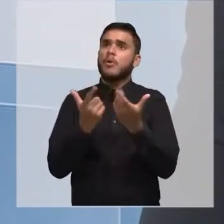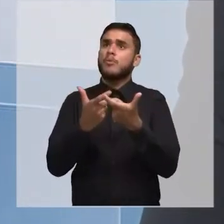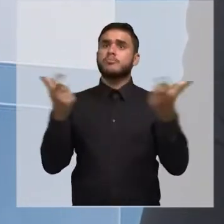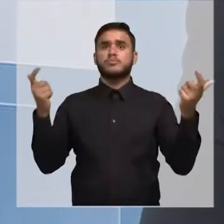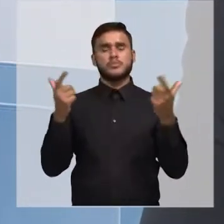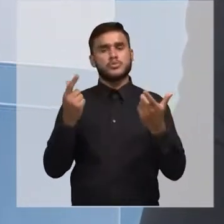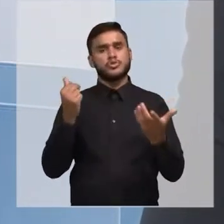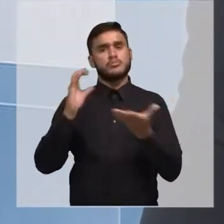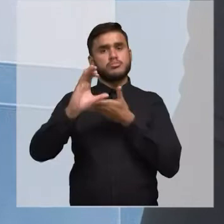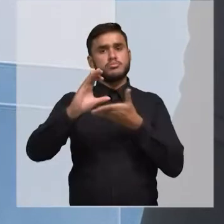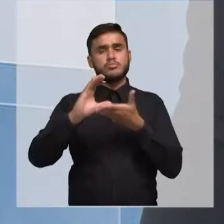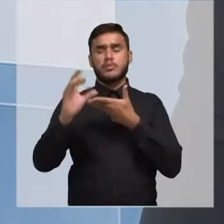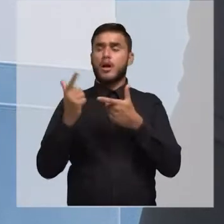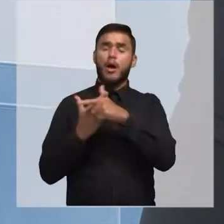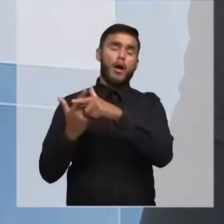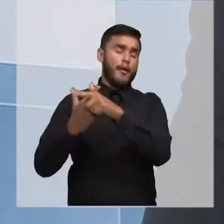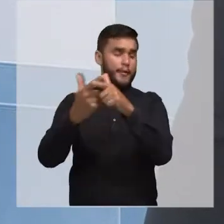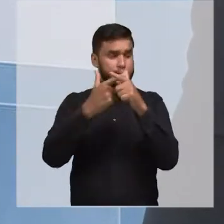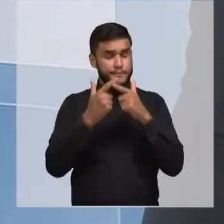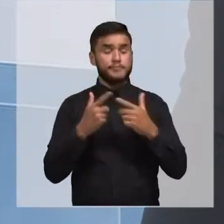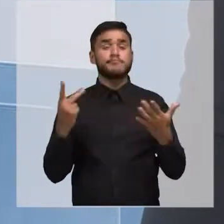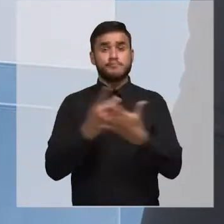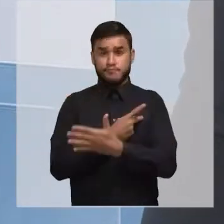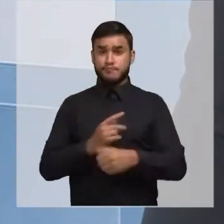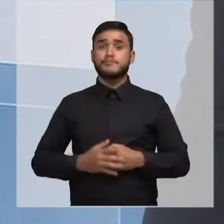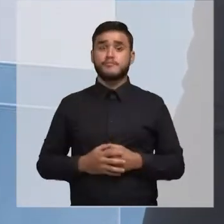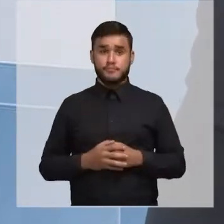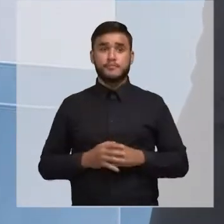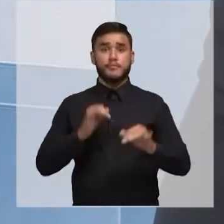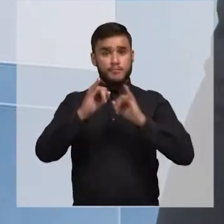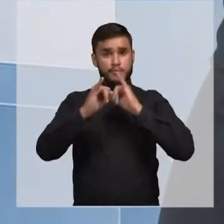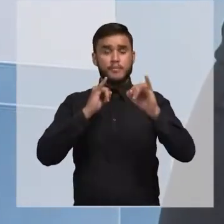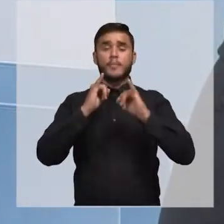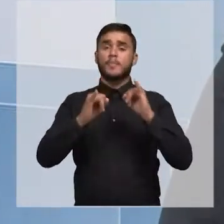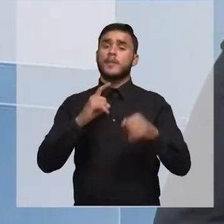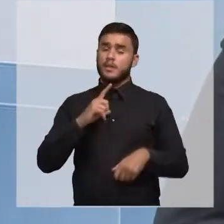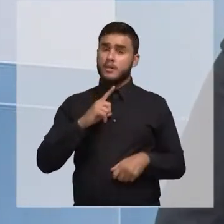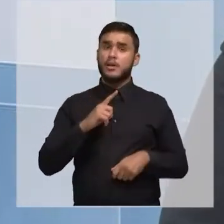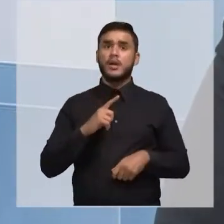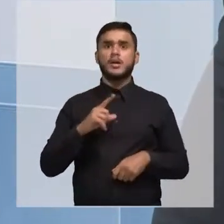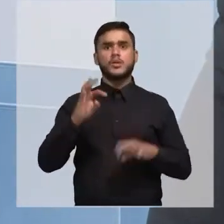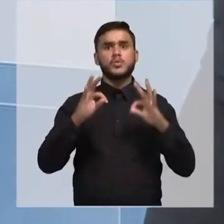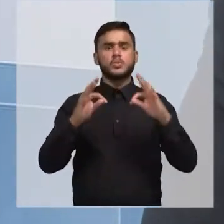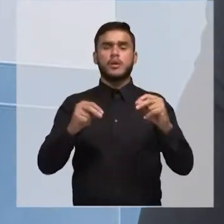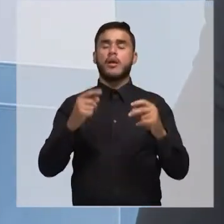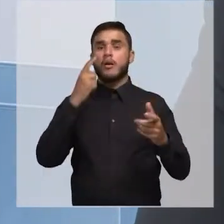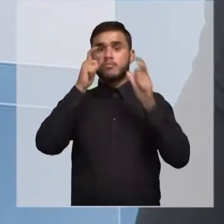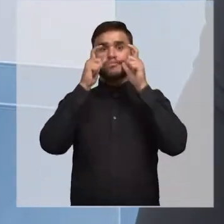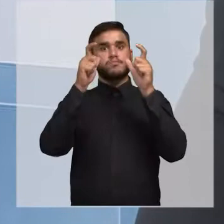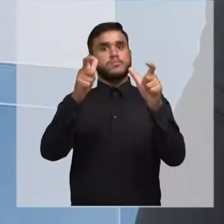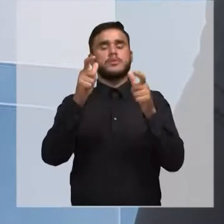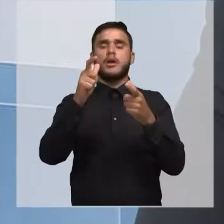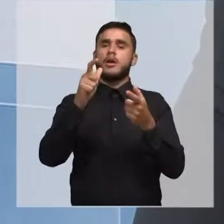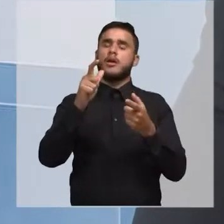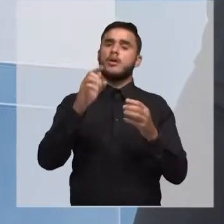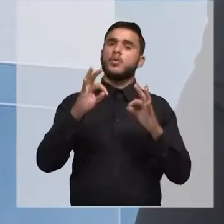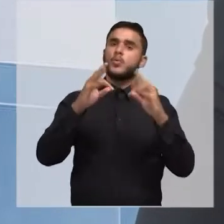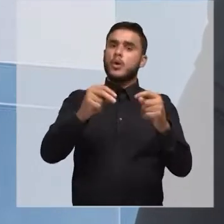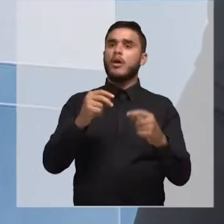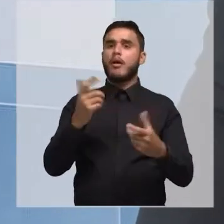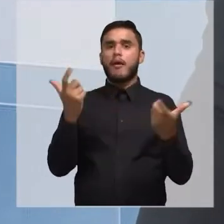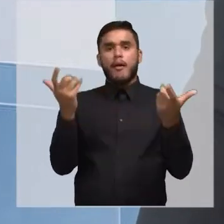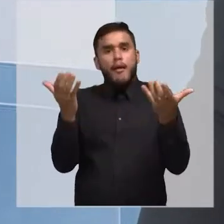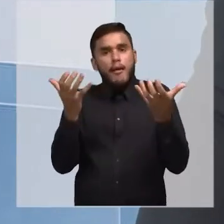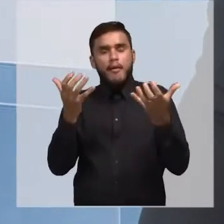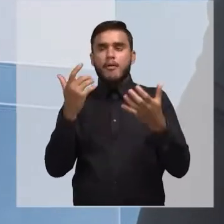você sabe que desmantela tudo, né? E a internet foi destruída por essa volúpia de ganhar dinheiro e envolve hoje fake